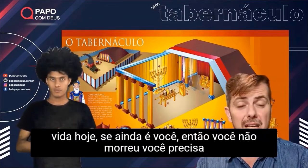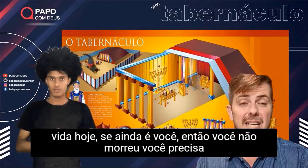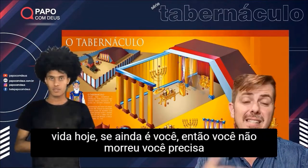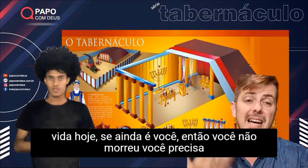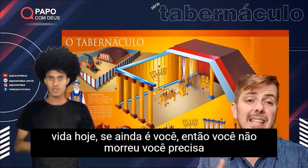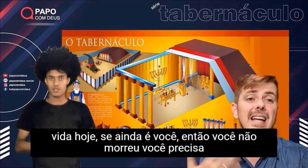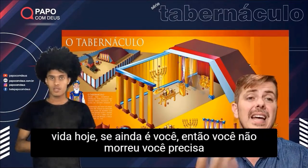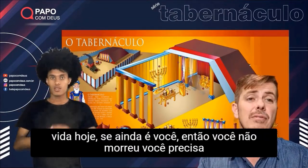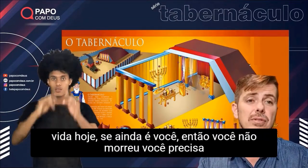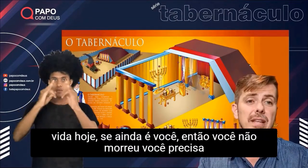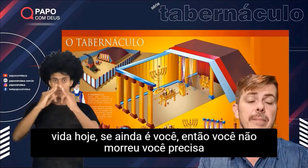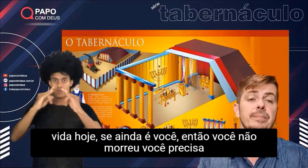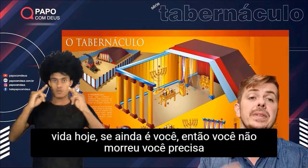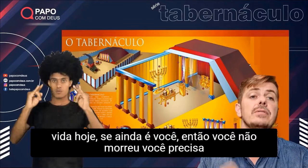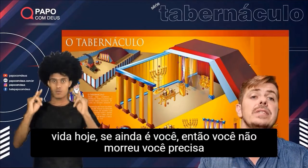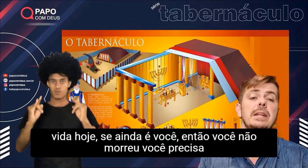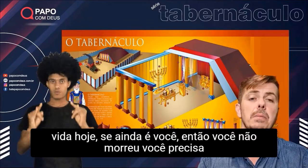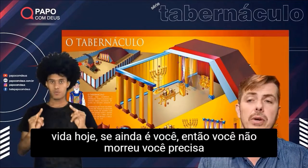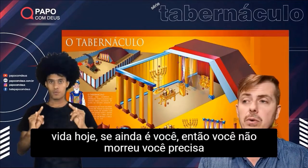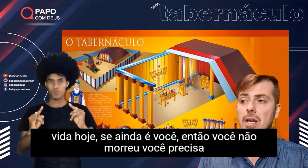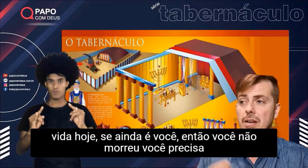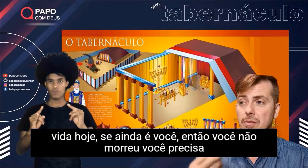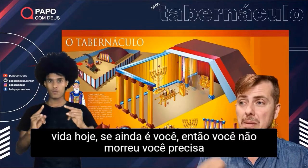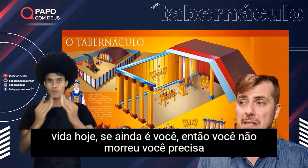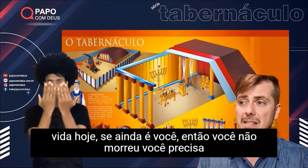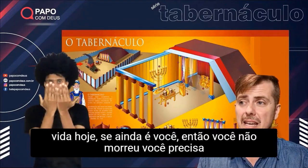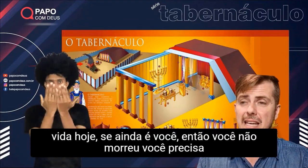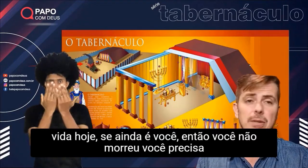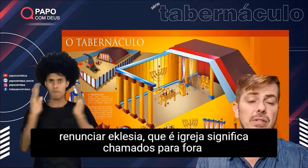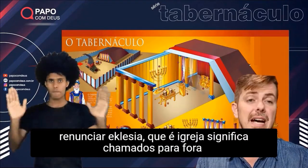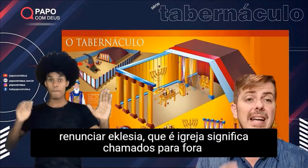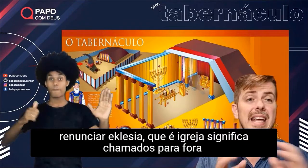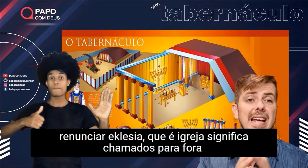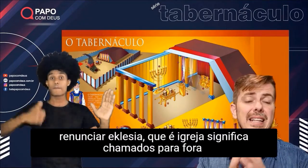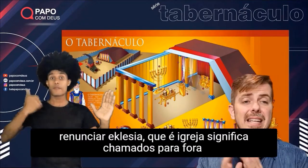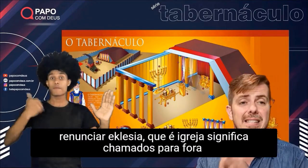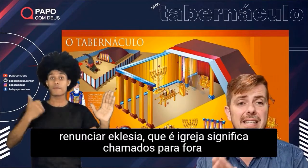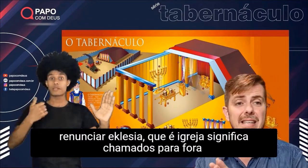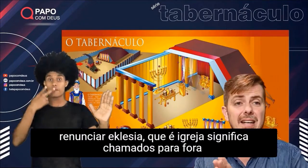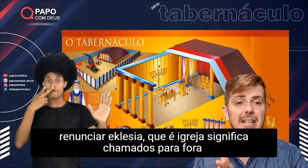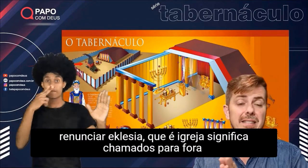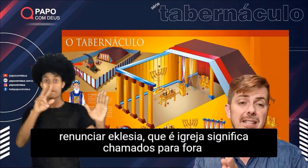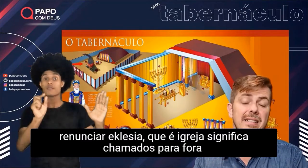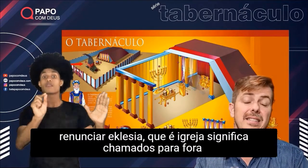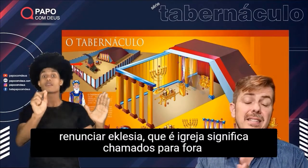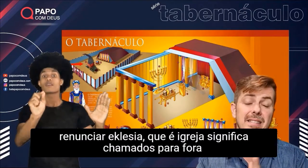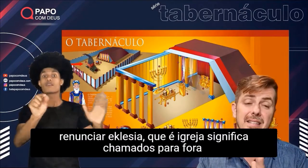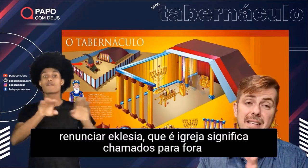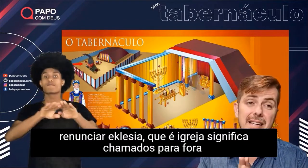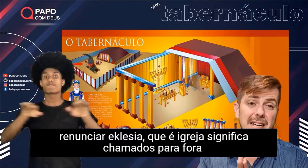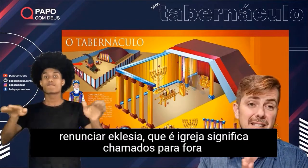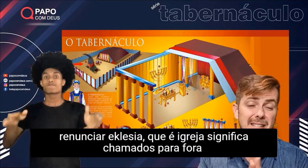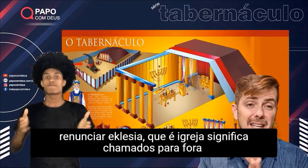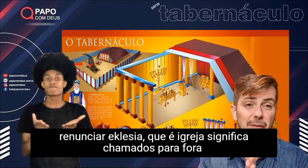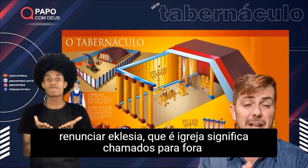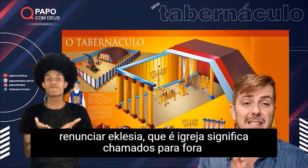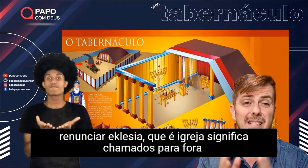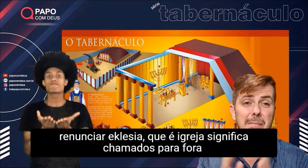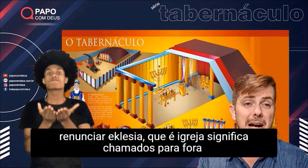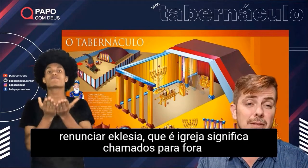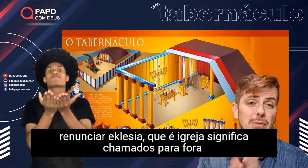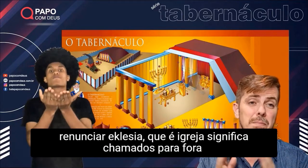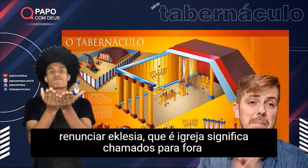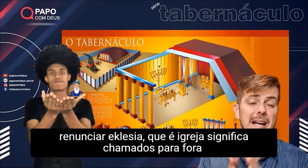vida hoje? Se ainda é você, então você não morreu. Você precisa renunciar. Eclesia, que a igreja